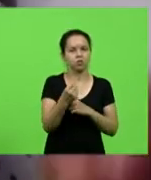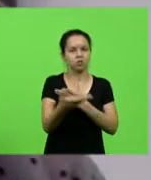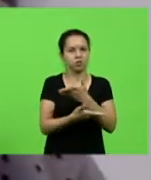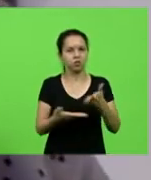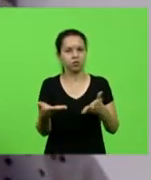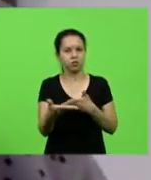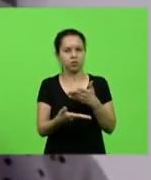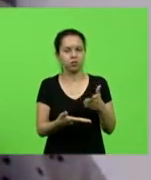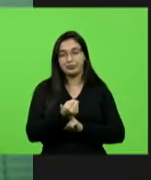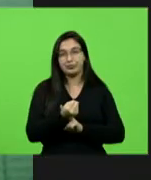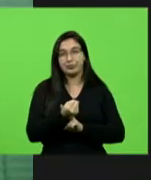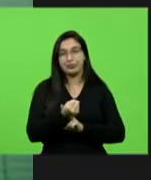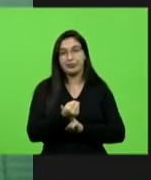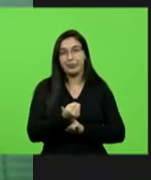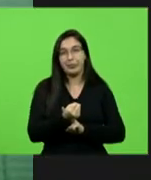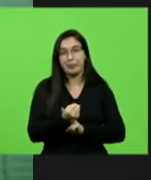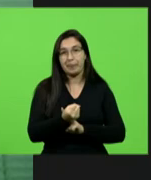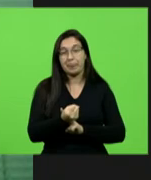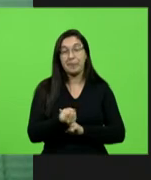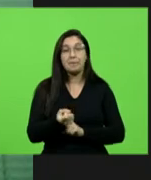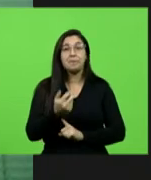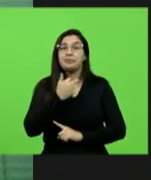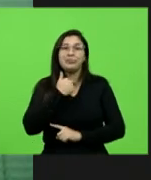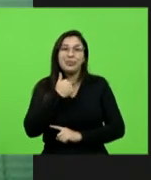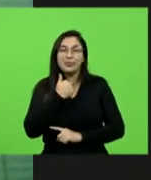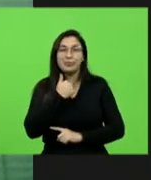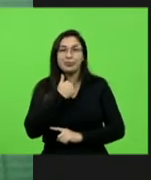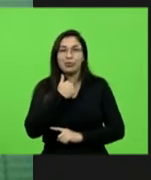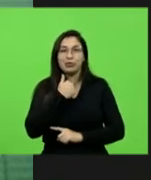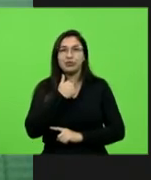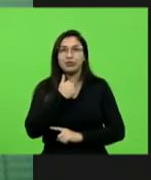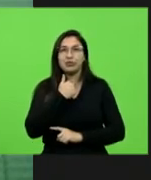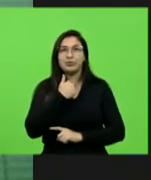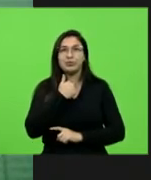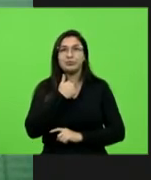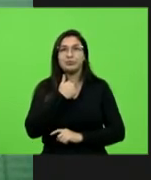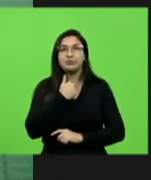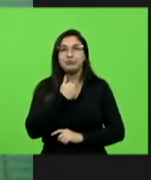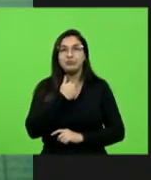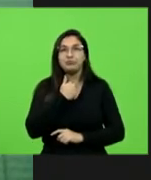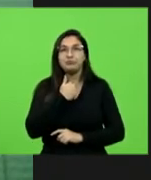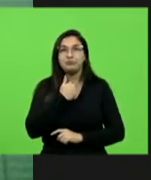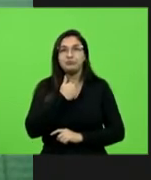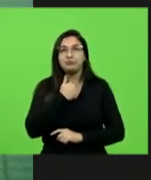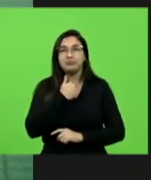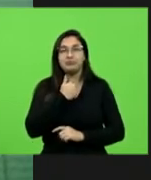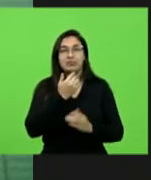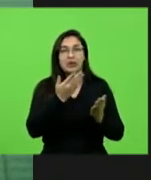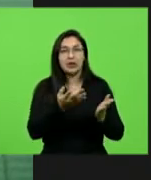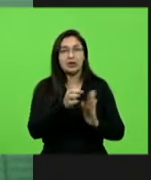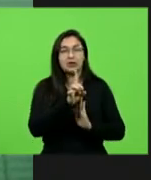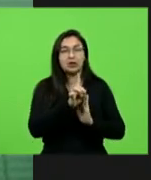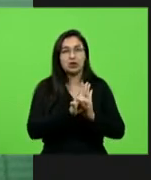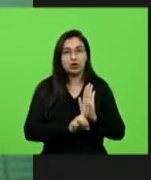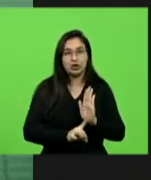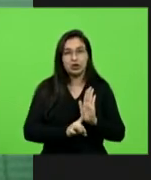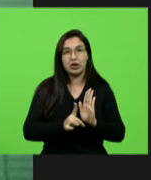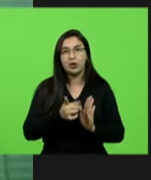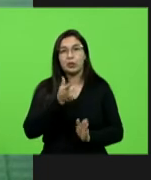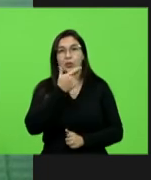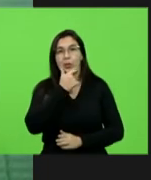é demais. Não pode estar no direito dos pais